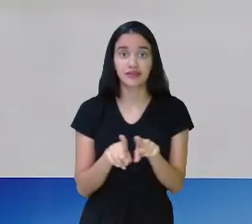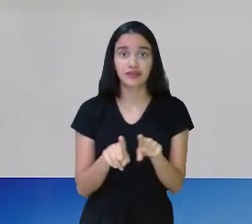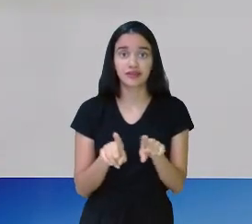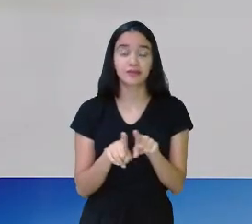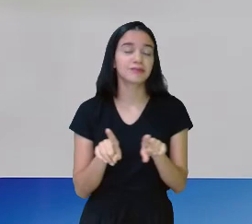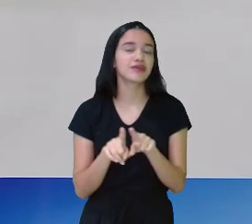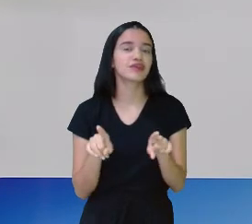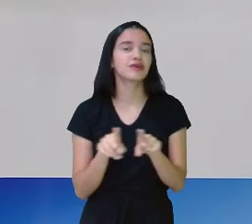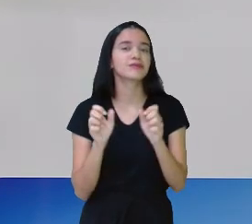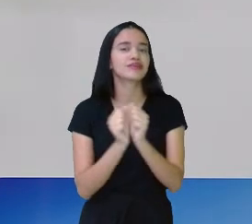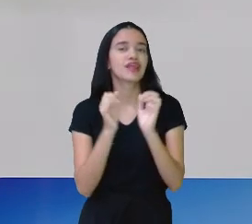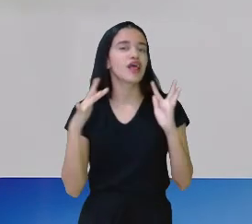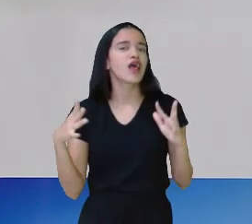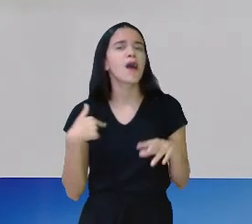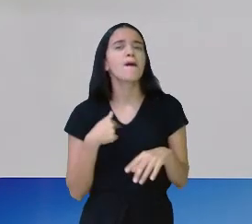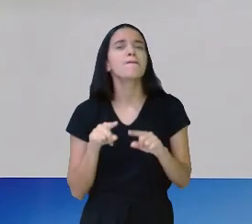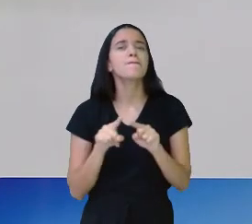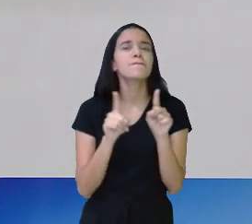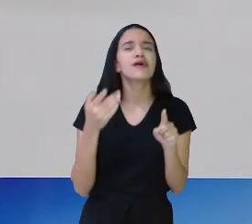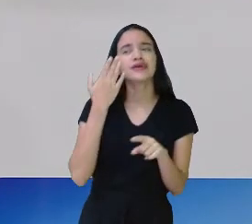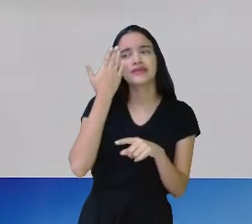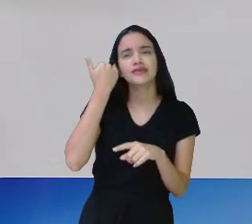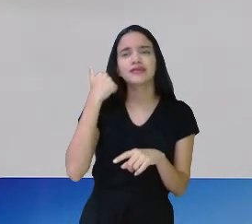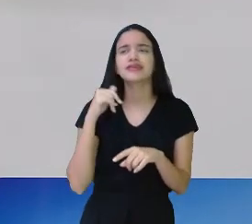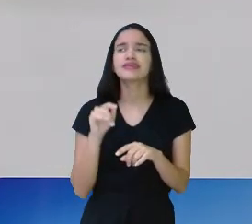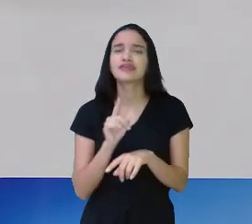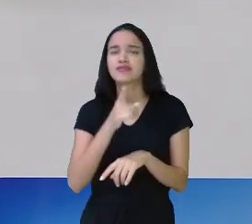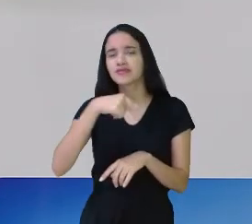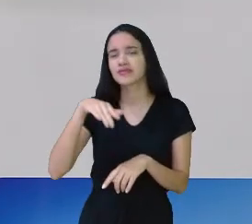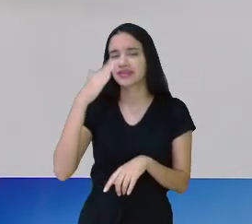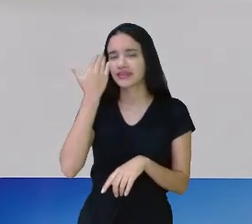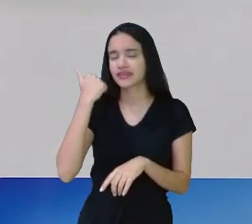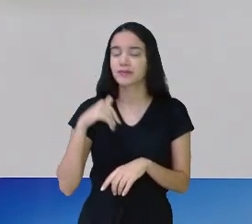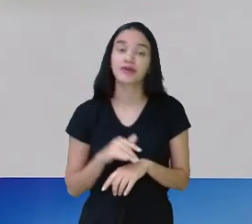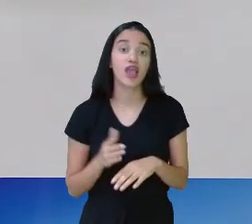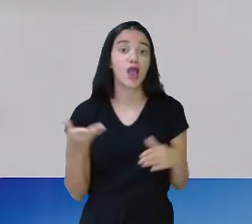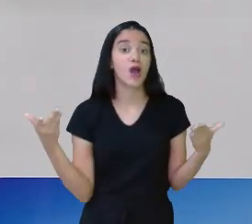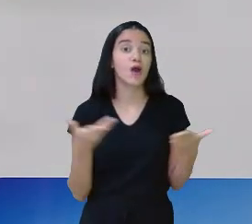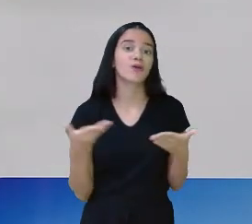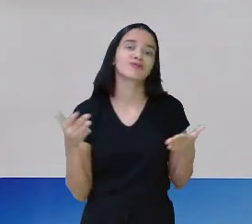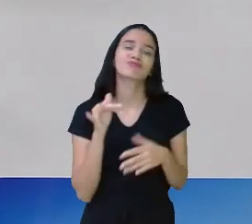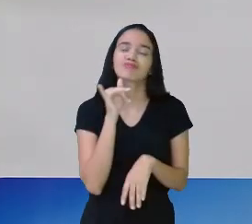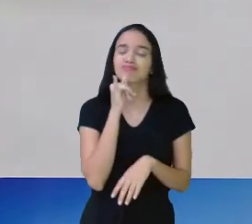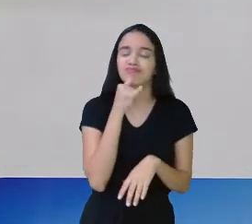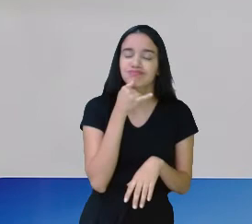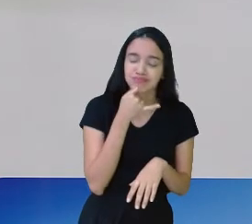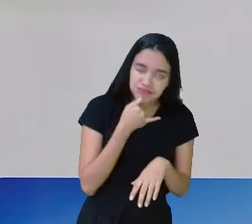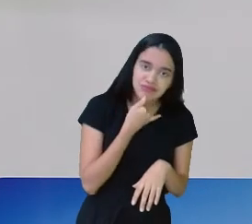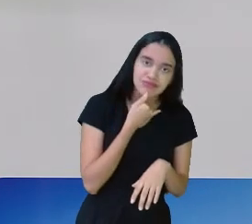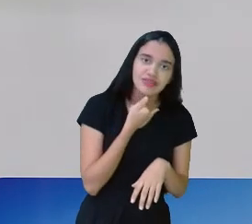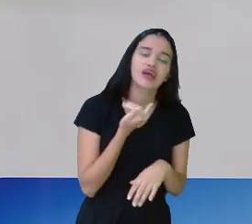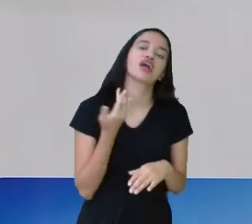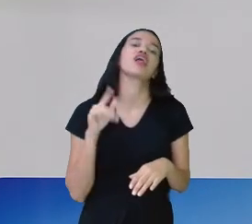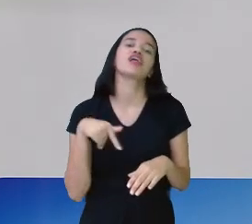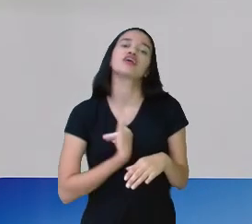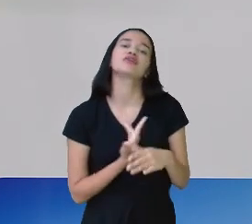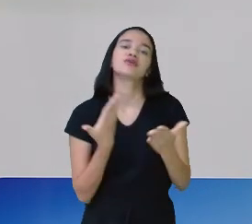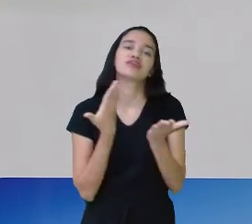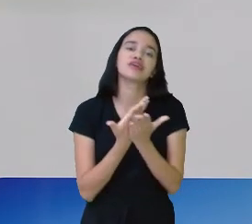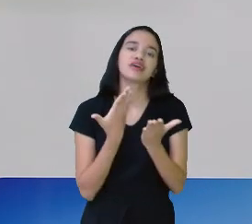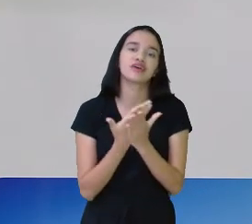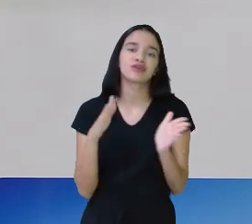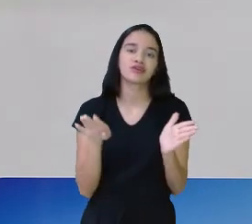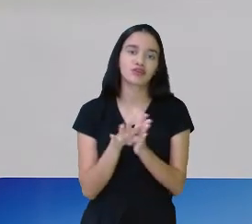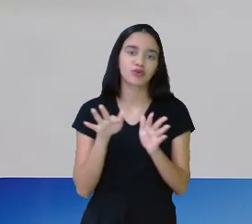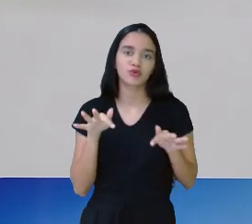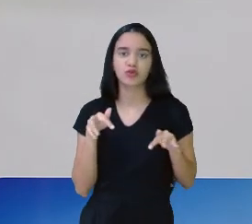o mistério no ar, mas eu sei que vocês já sabem qual é. Por hoje, infelizmente, a nossa aula chegou ao